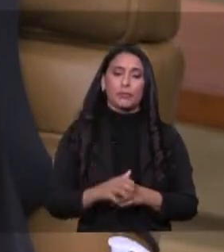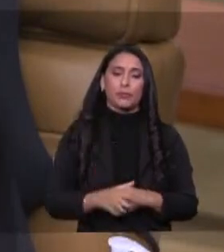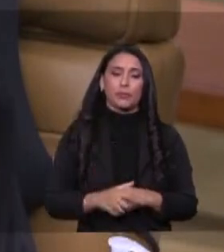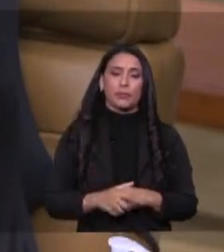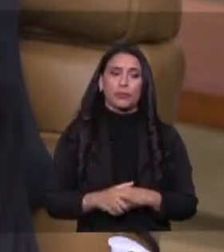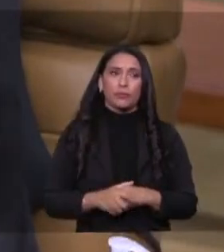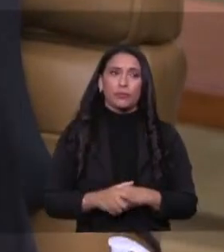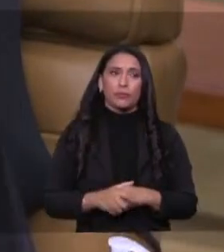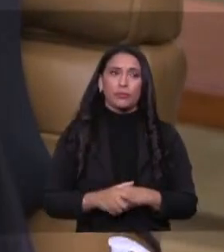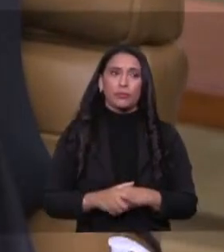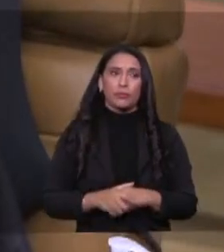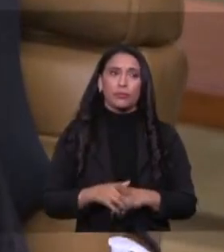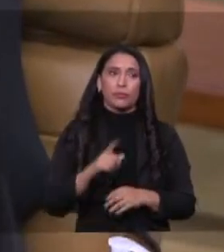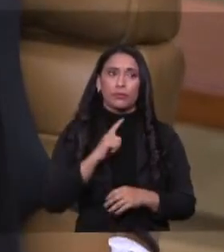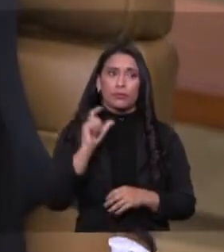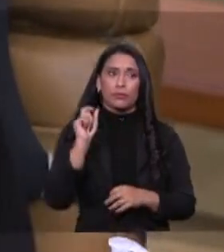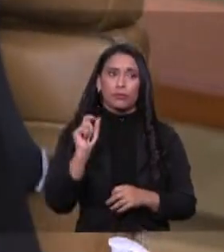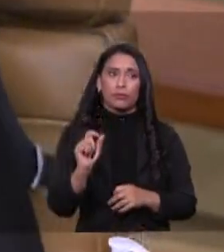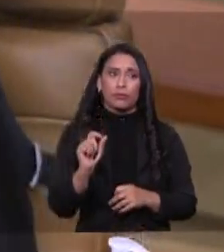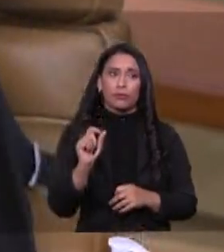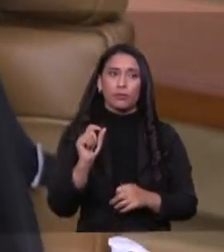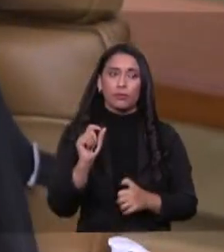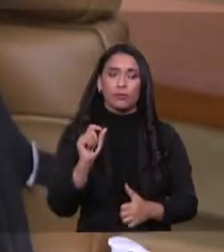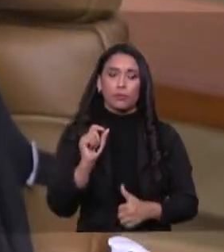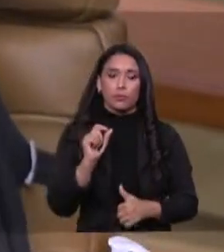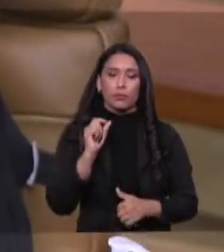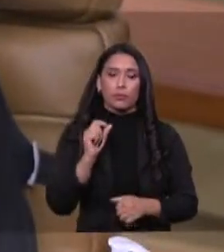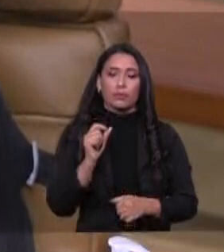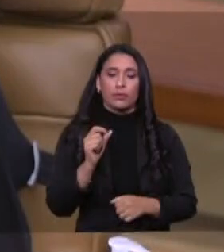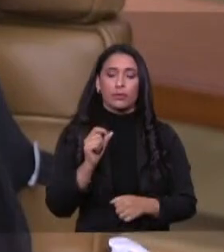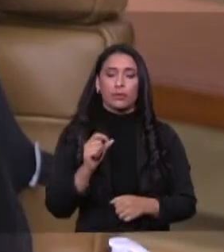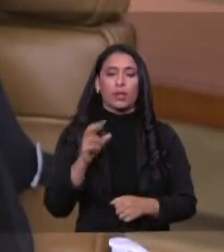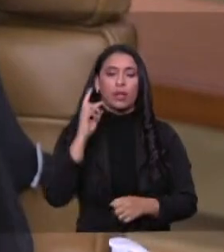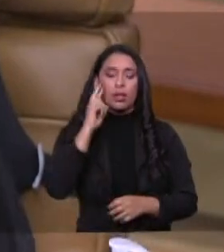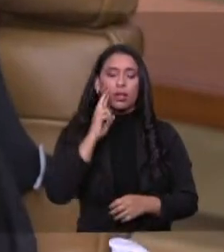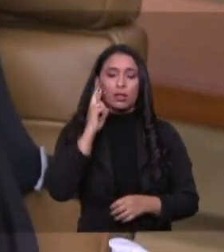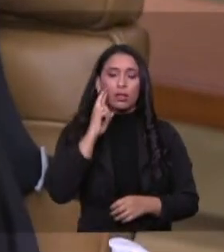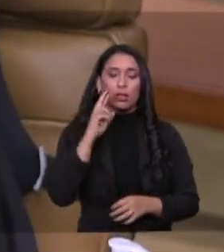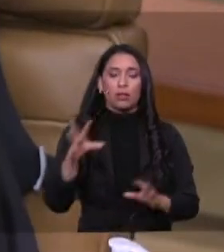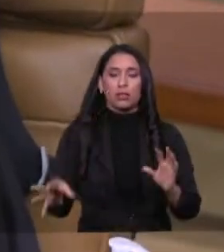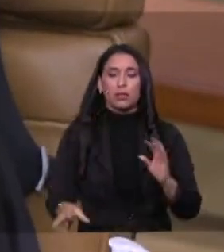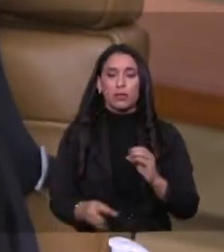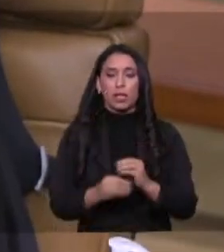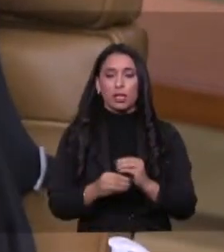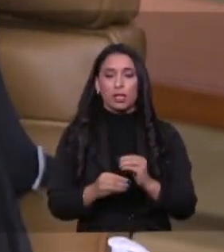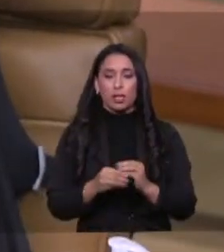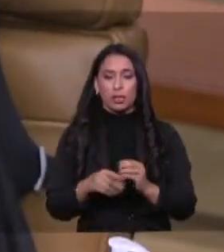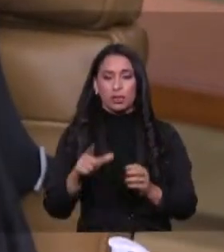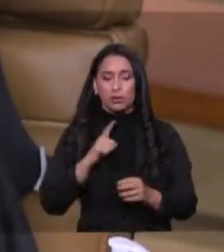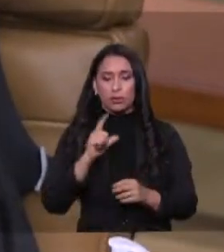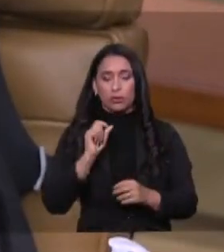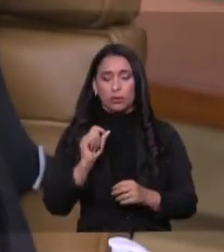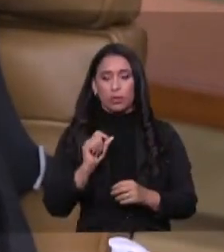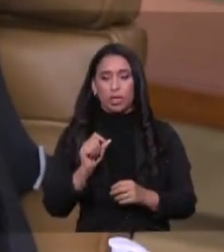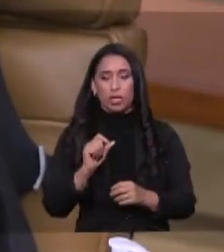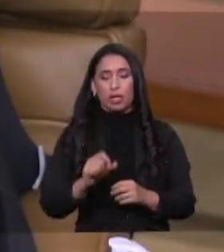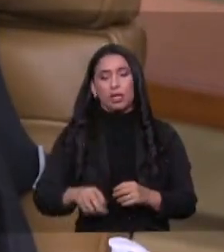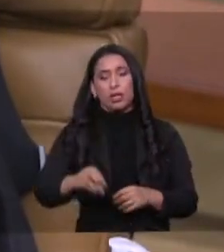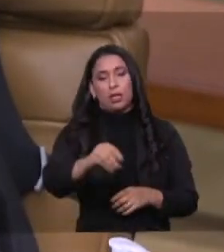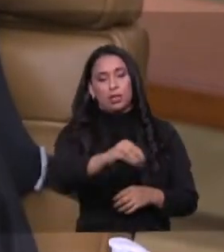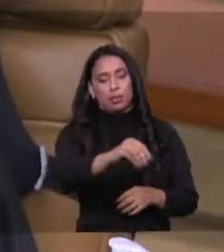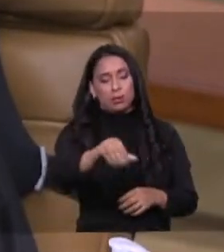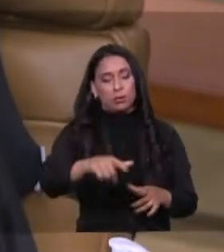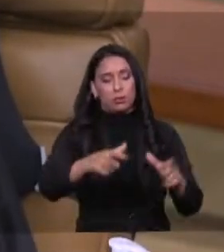E o terceiro, na página seguinte, em rosa, agregando a distribuição territorial